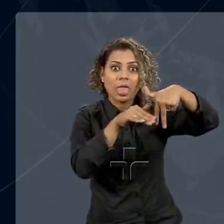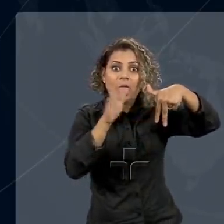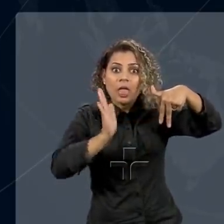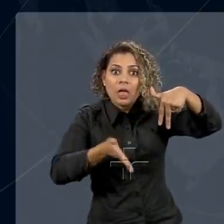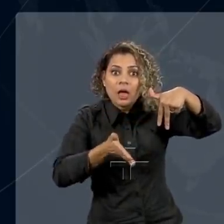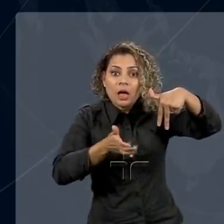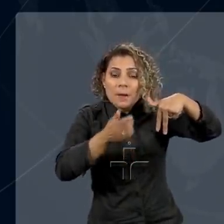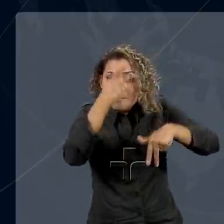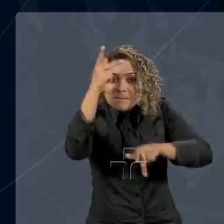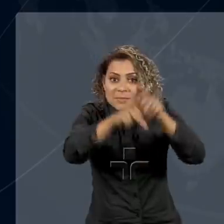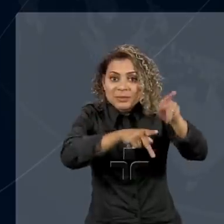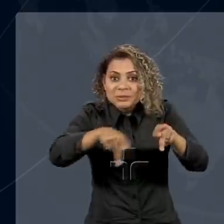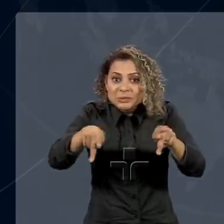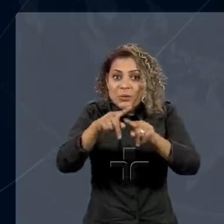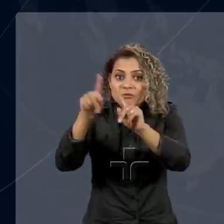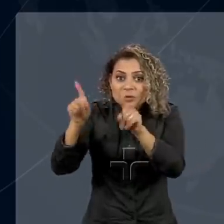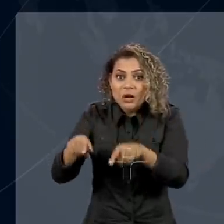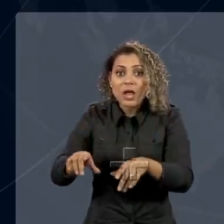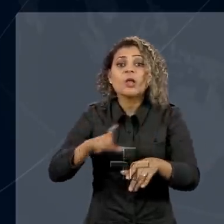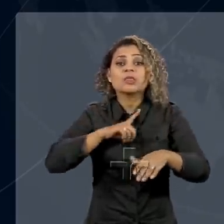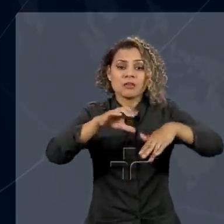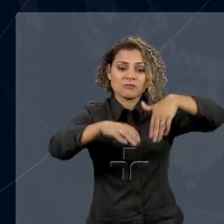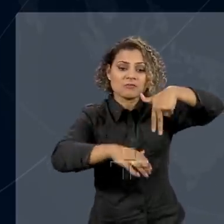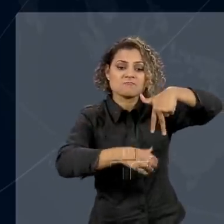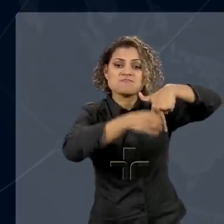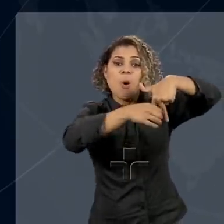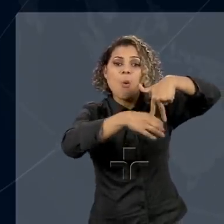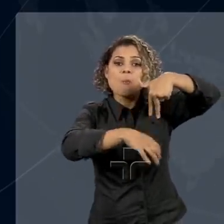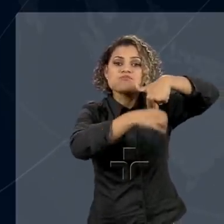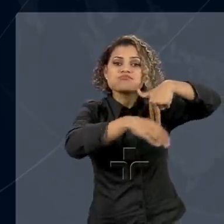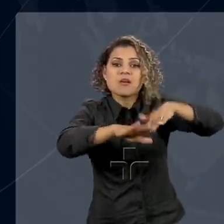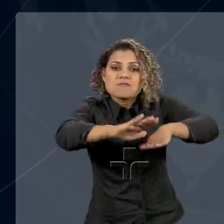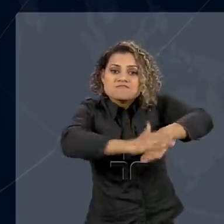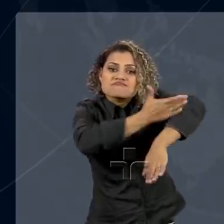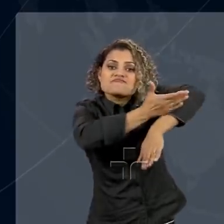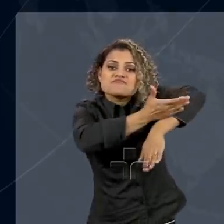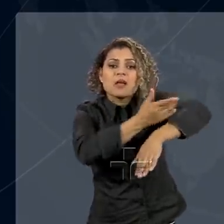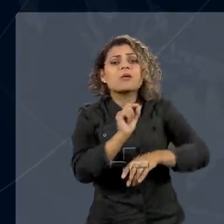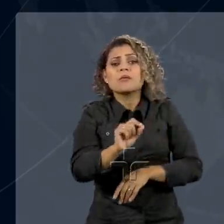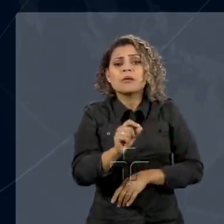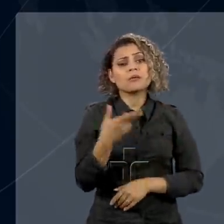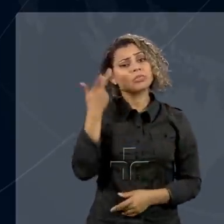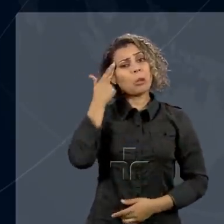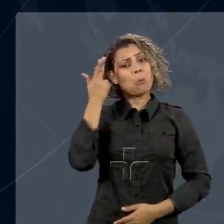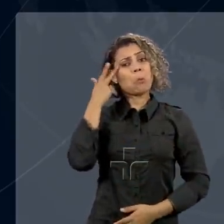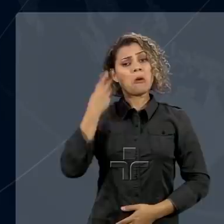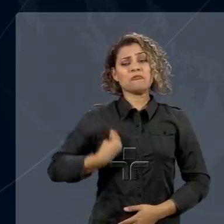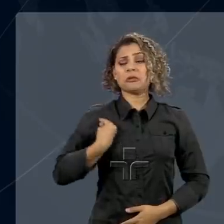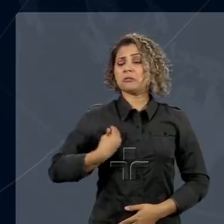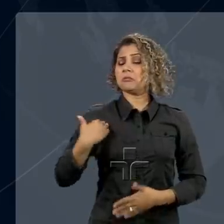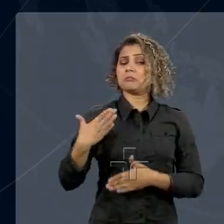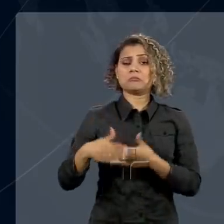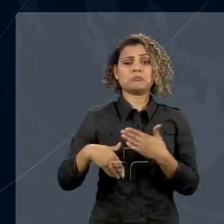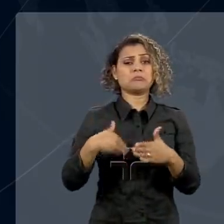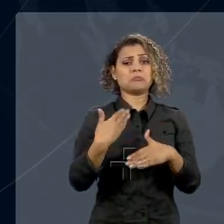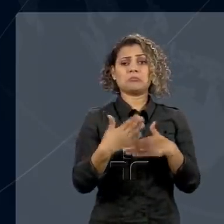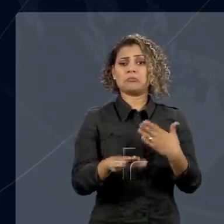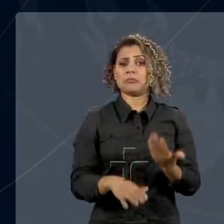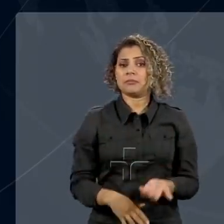Clientes e funcionários vestiram galochas e aproveitaram para seguir a vida normalmente.